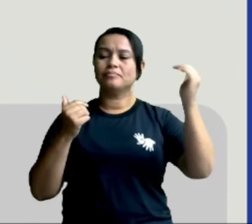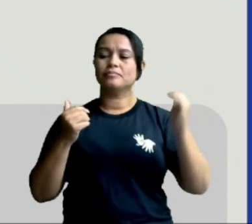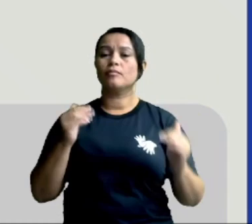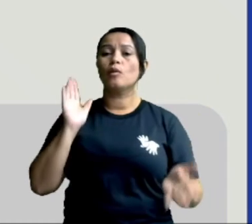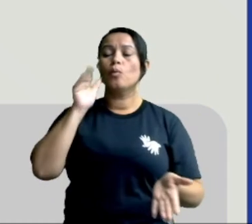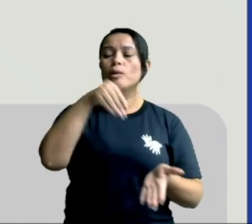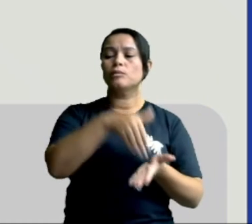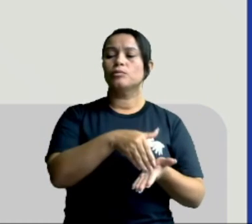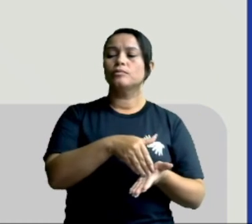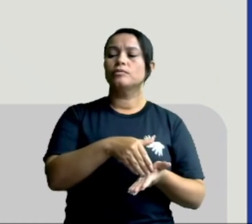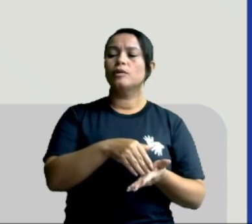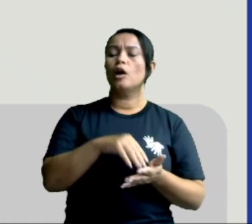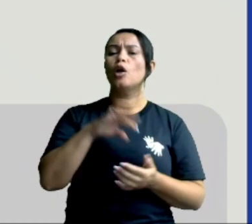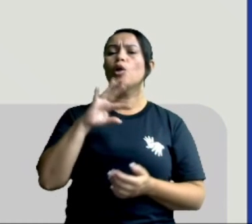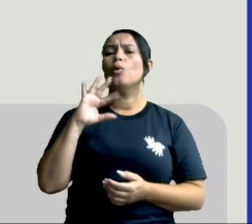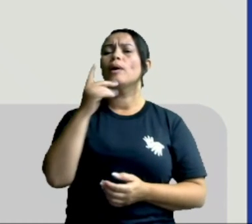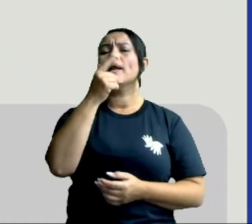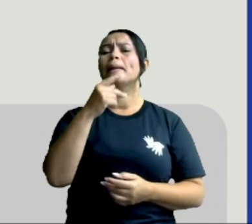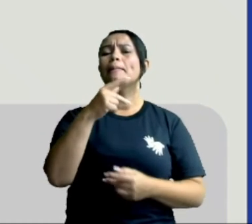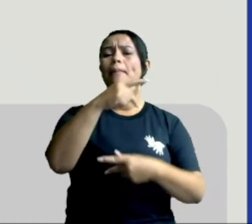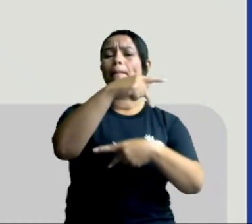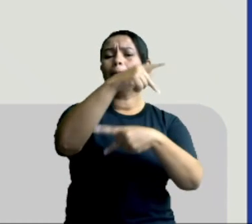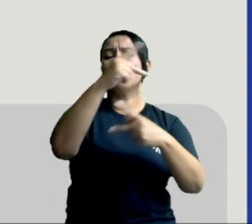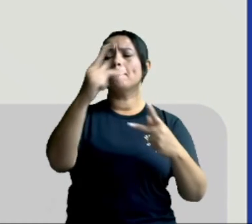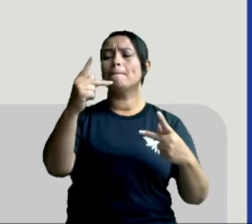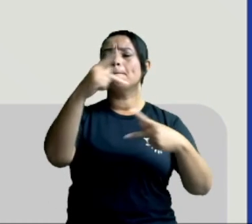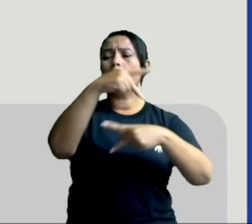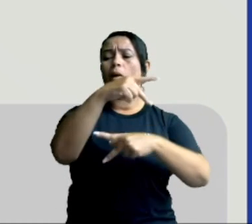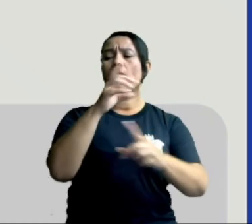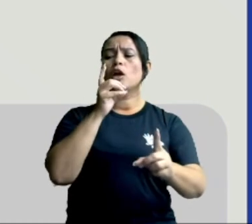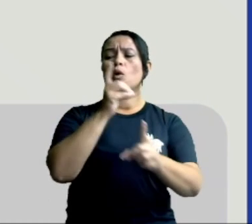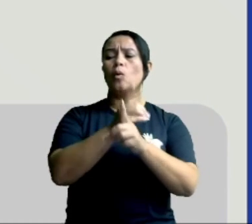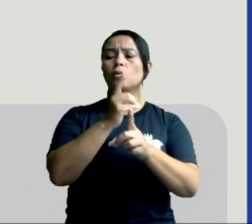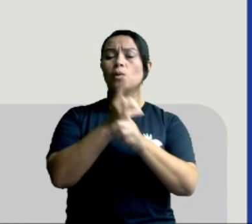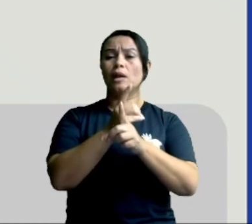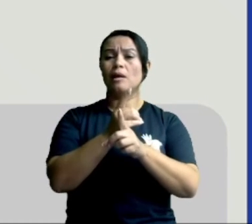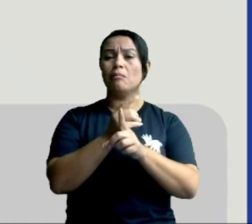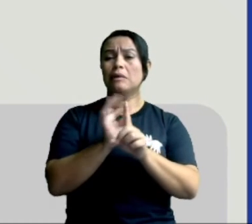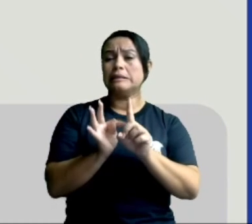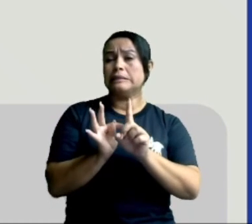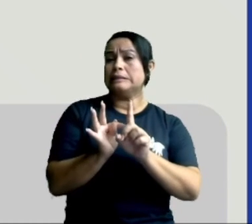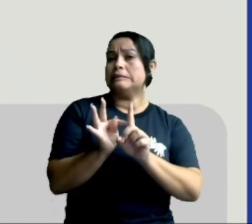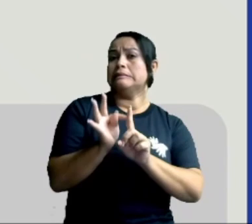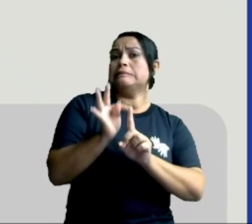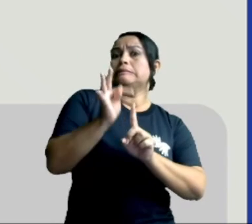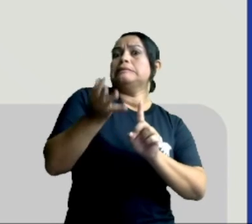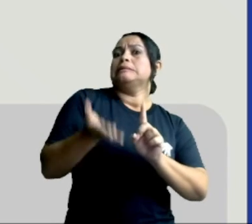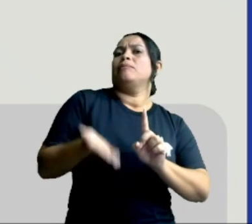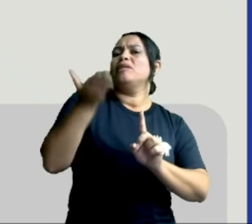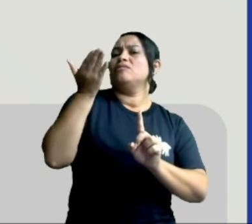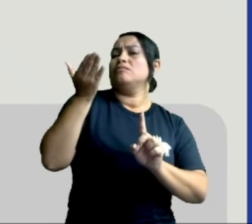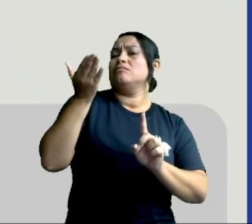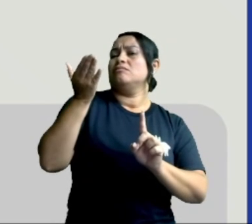agora a última no clima por lá encontramos altas temperaturas